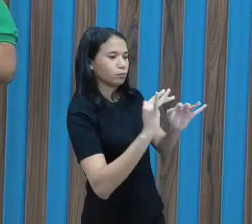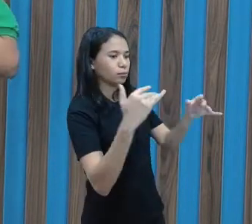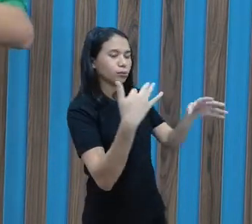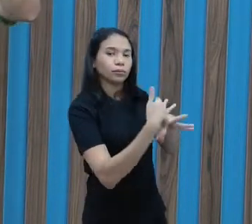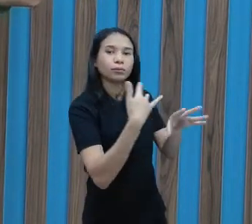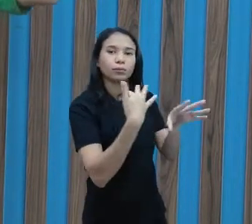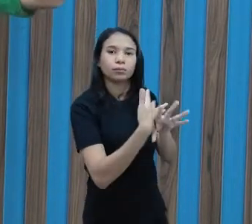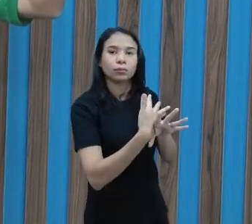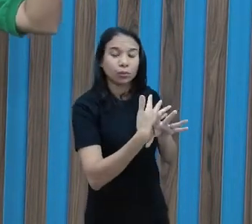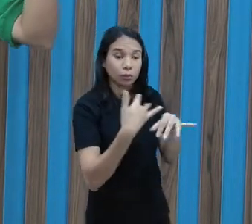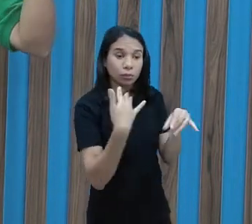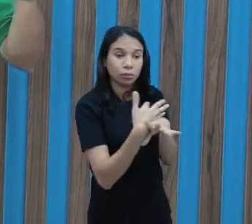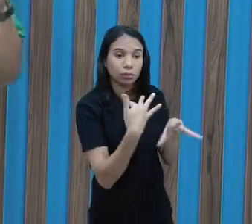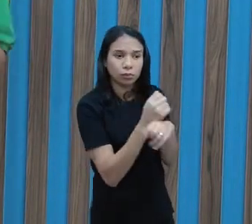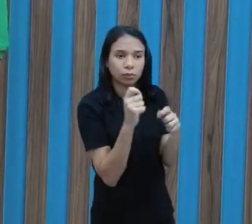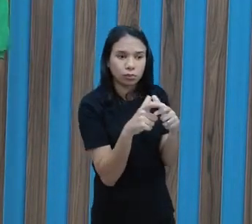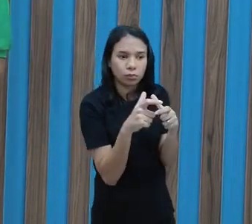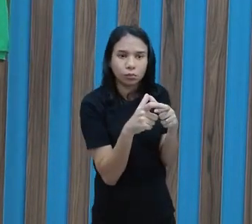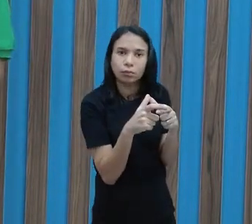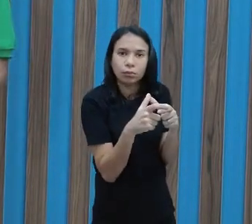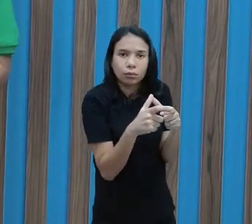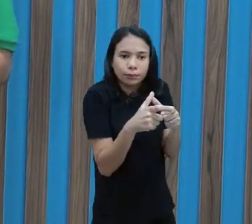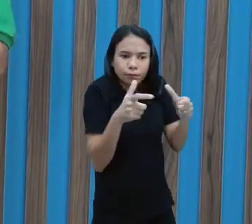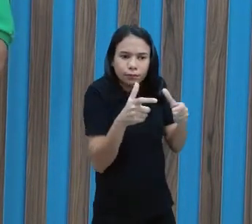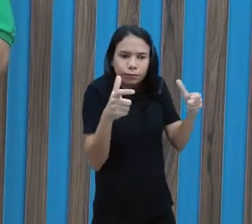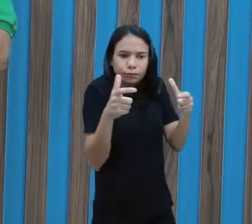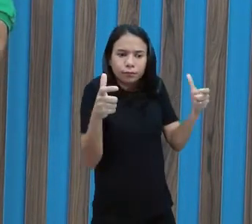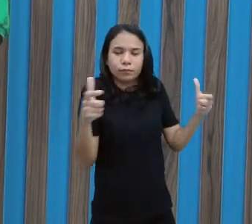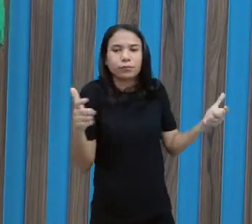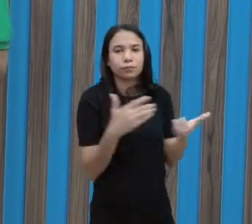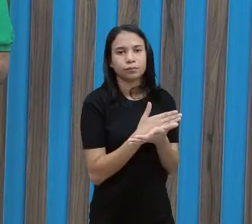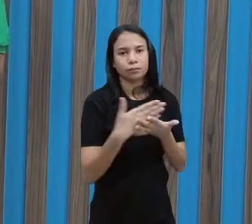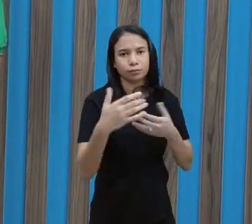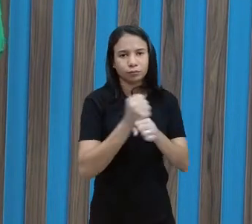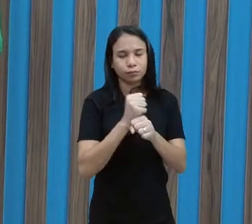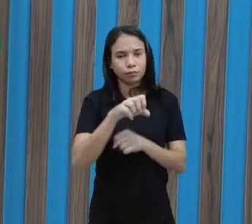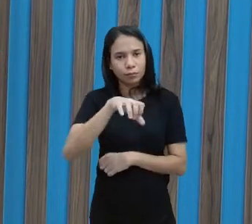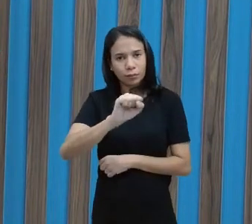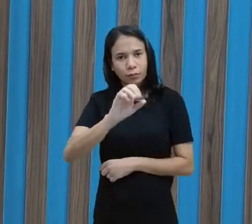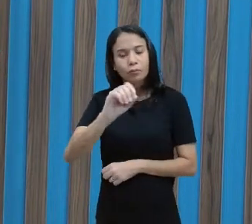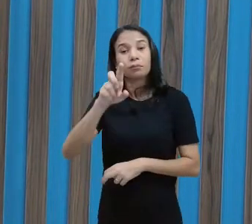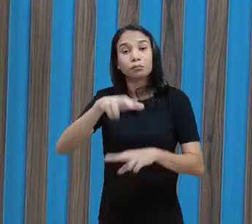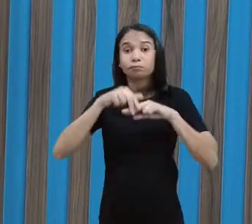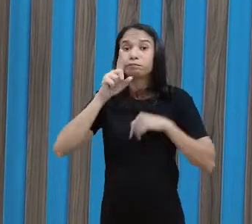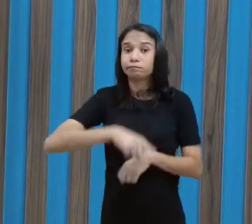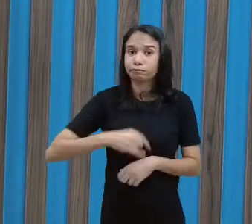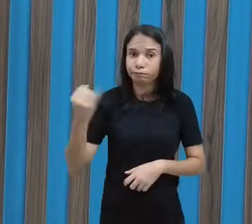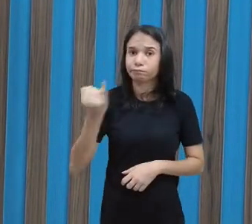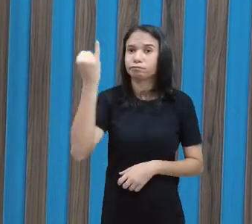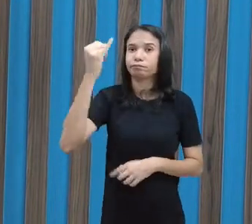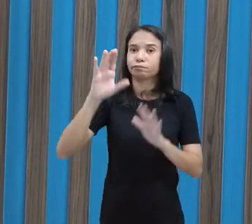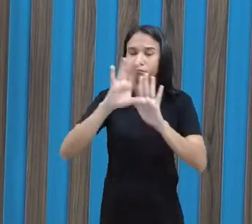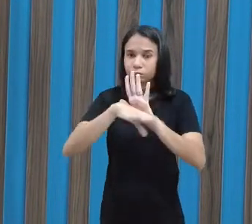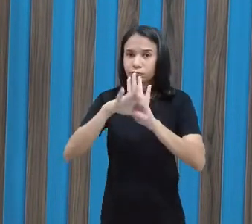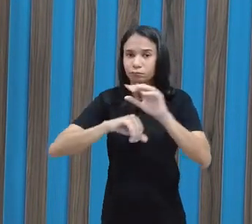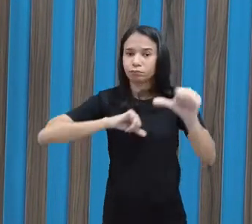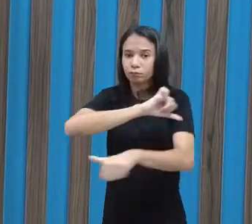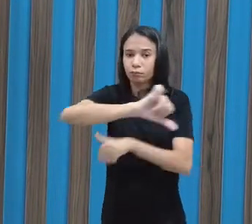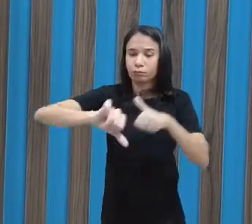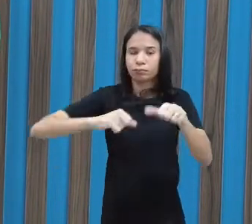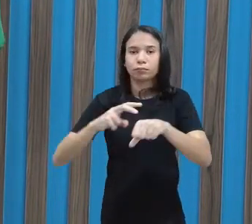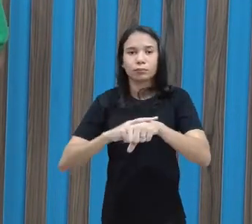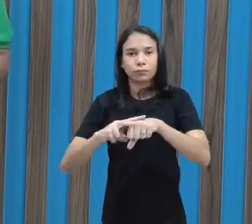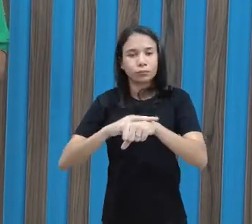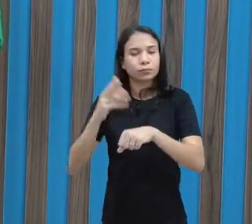vão pipocar, digamos assim, a partir dos anos 80. Tá? Então, muito importante esse conceito de Revolução Verde